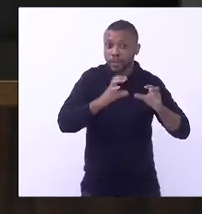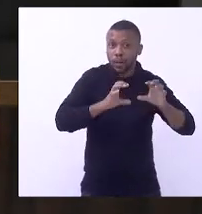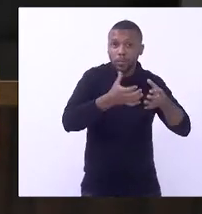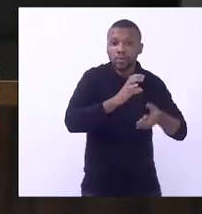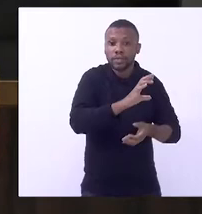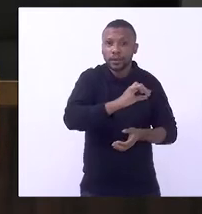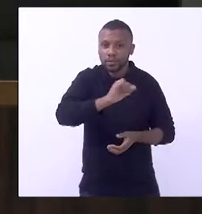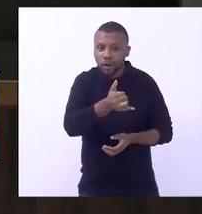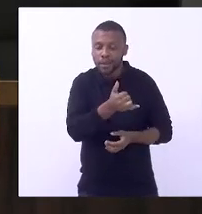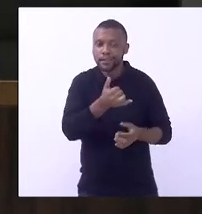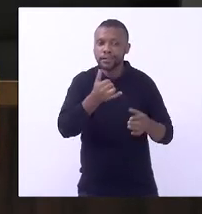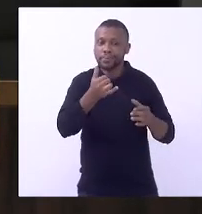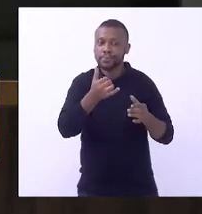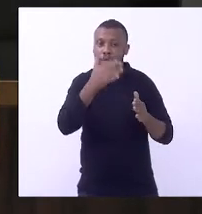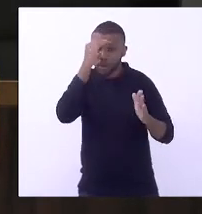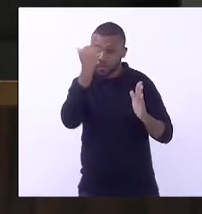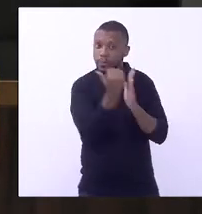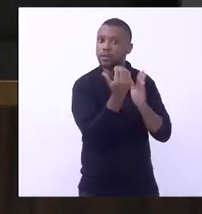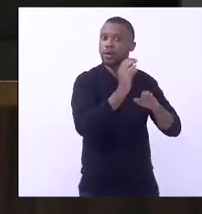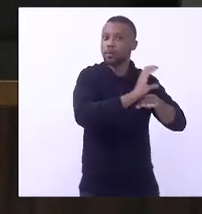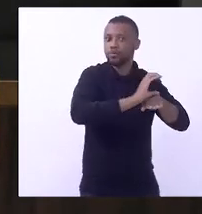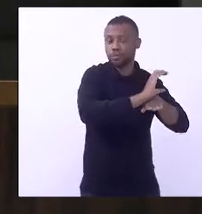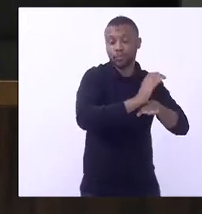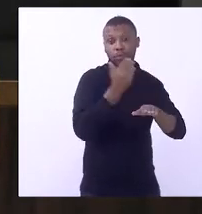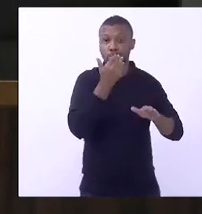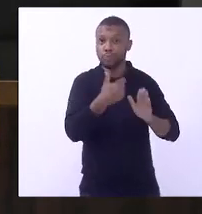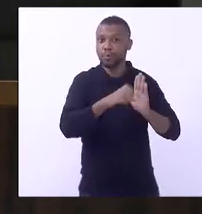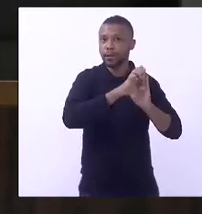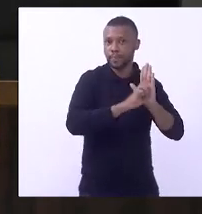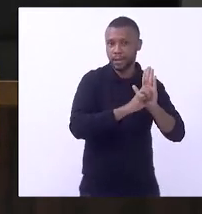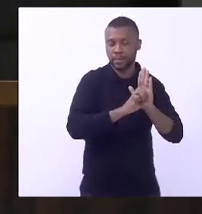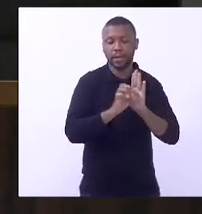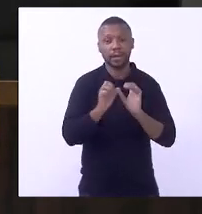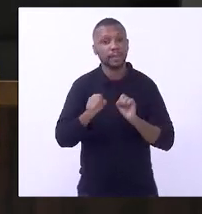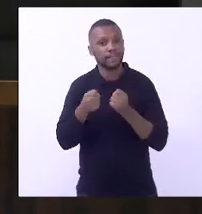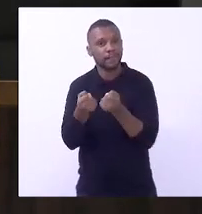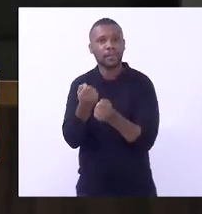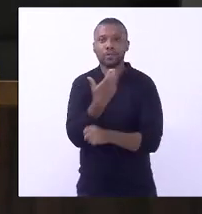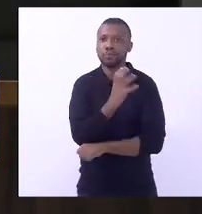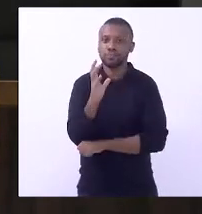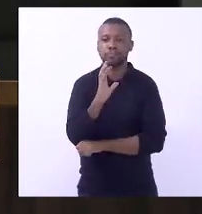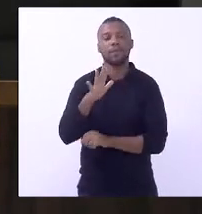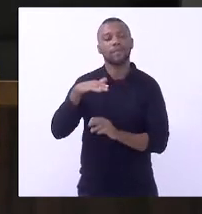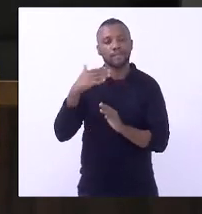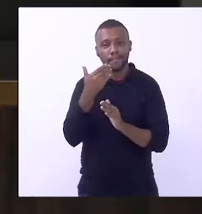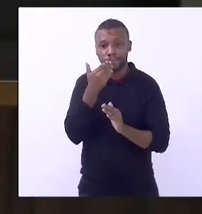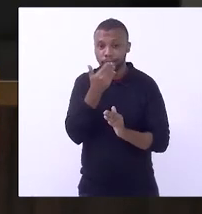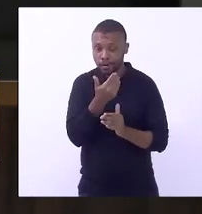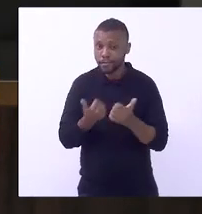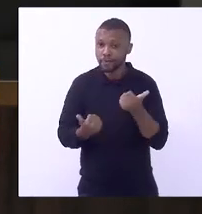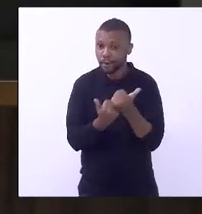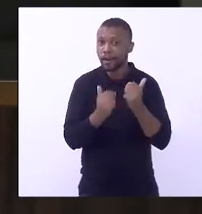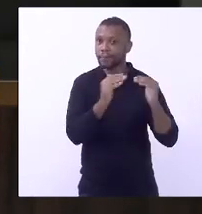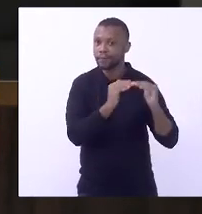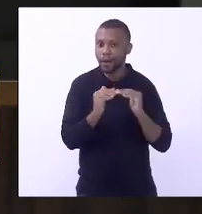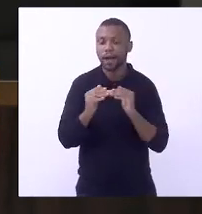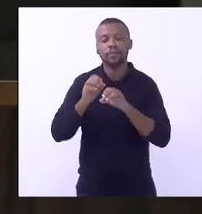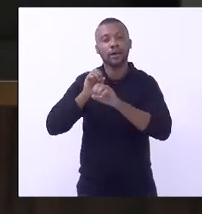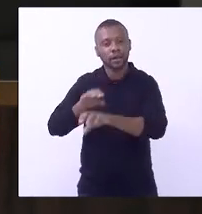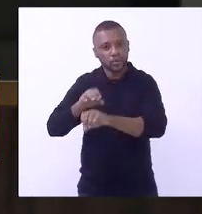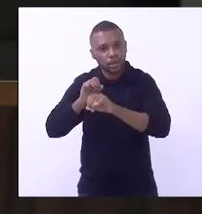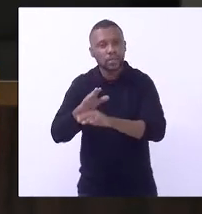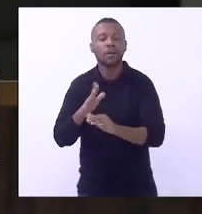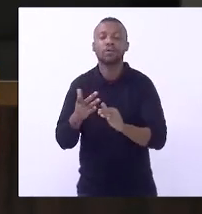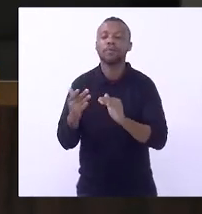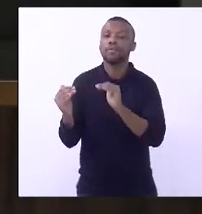constituição pela condicionalidade com emendas. Defesa do meio ambiente, favorável com emendas. De esporte, lazer, favorável. De educação, favorável. De